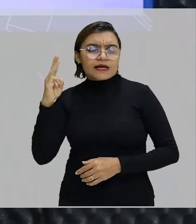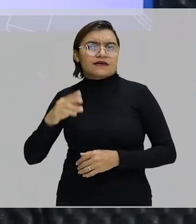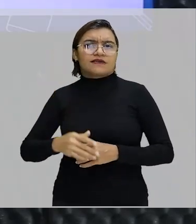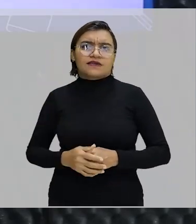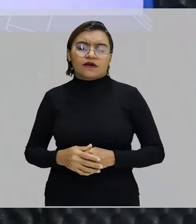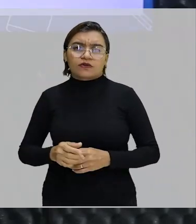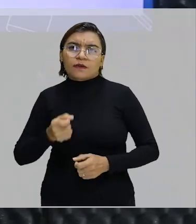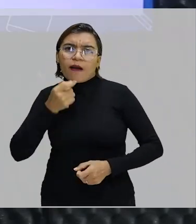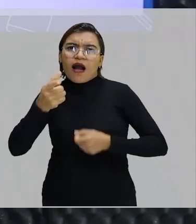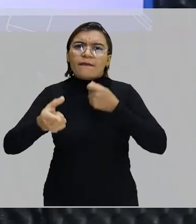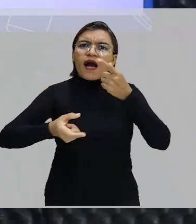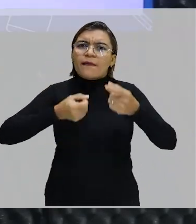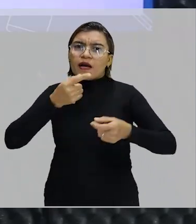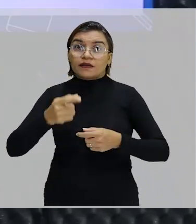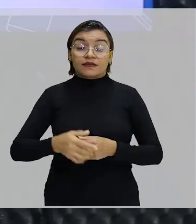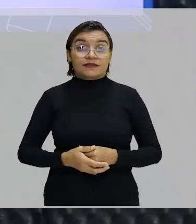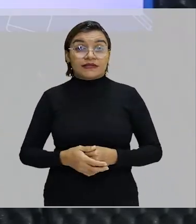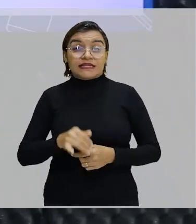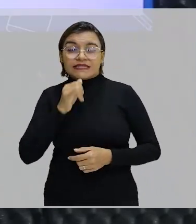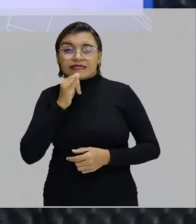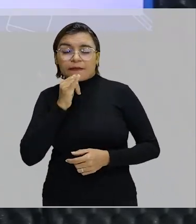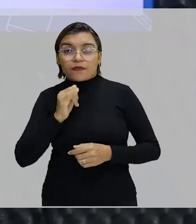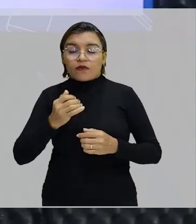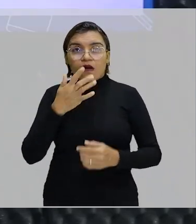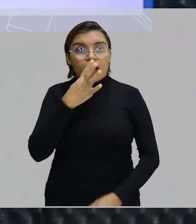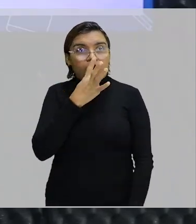de admiração.